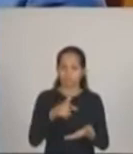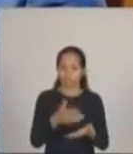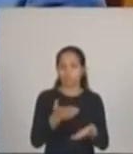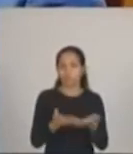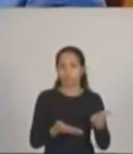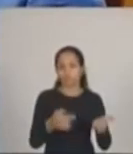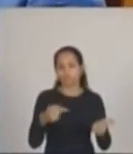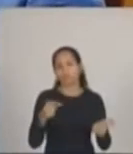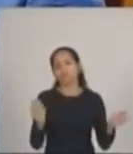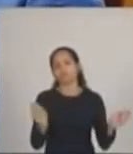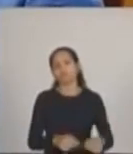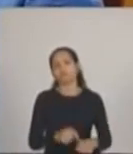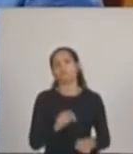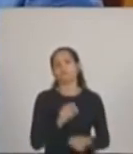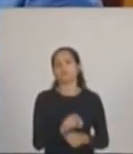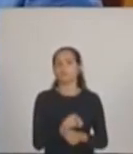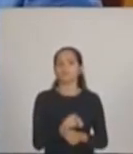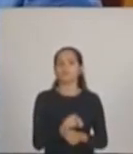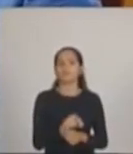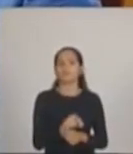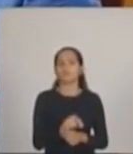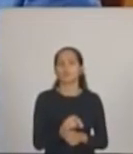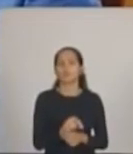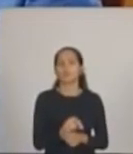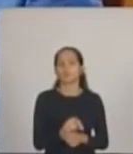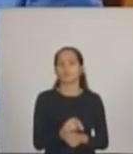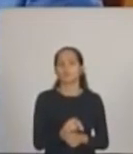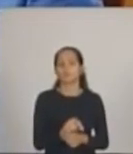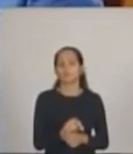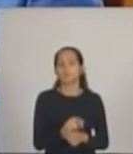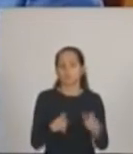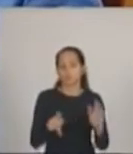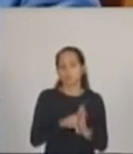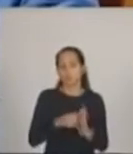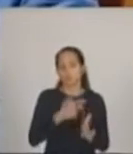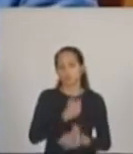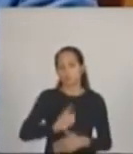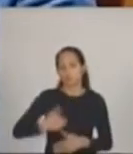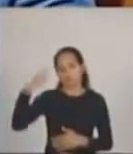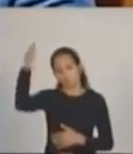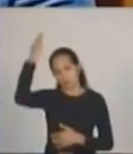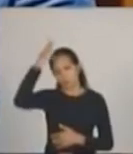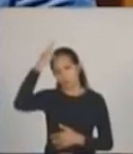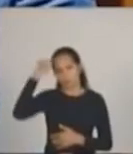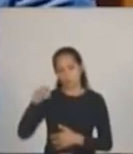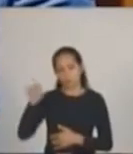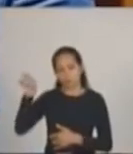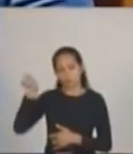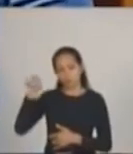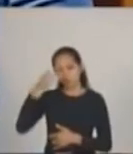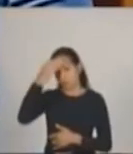cabe apenas deliberação do Governo do Estado através do governador.